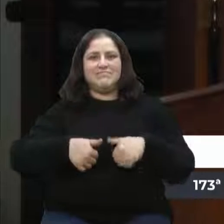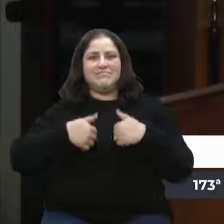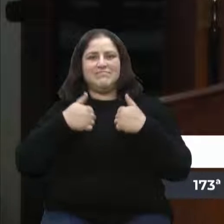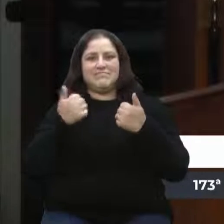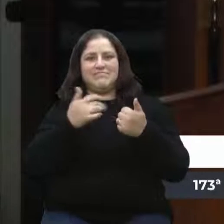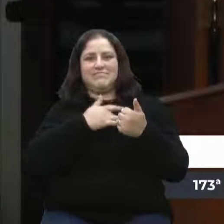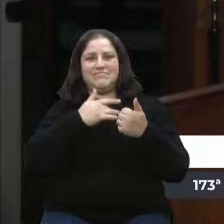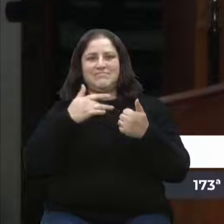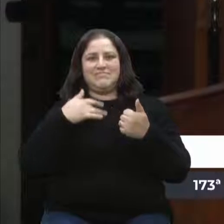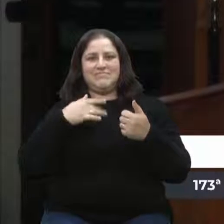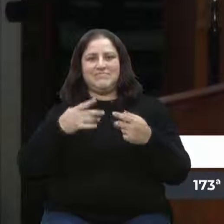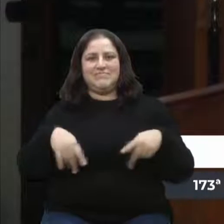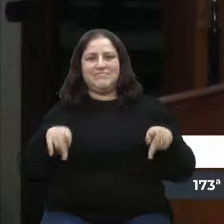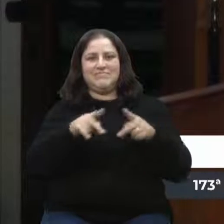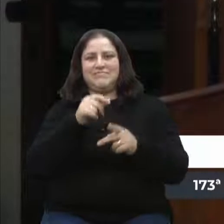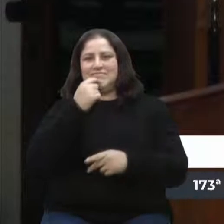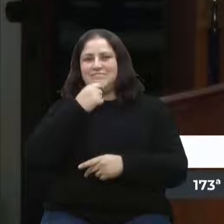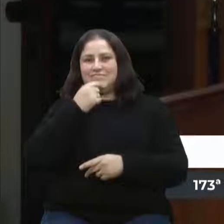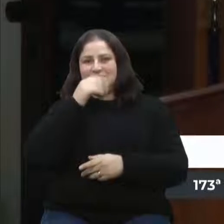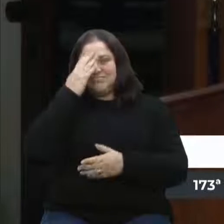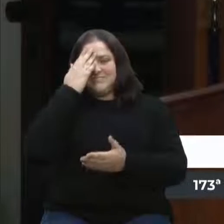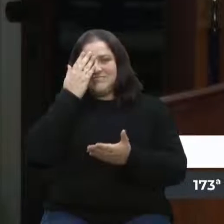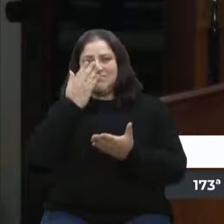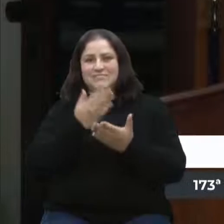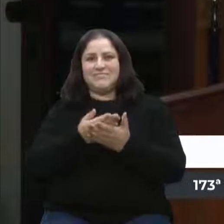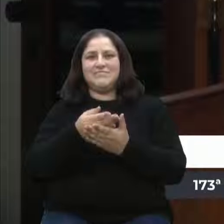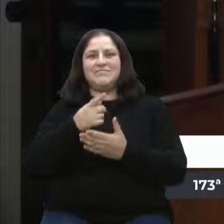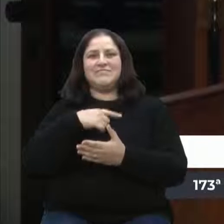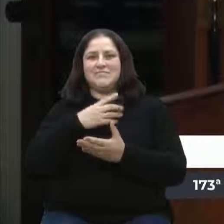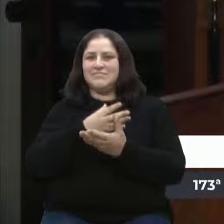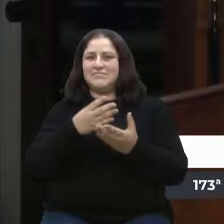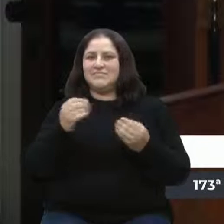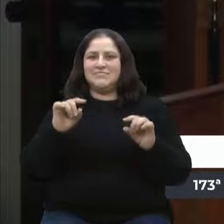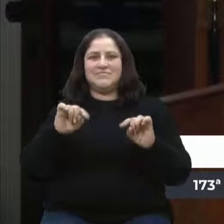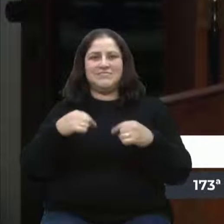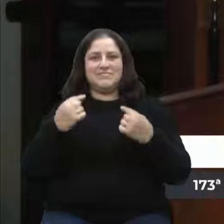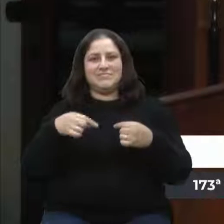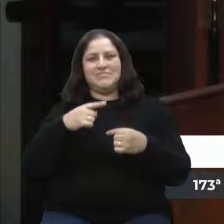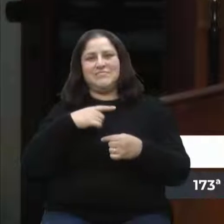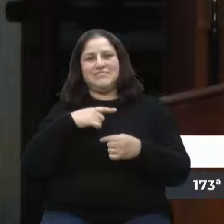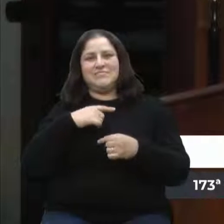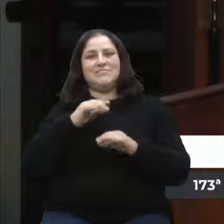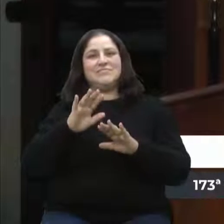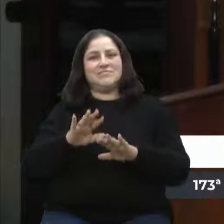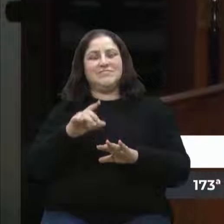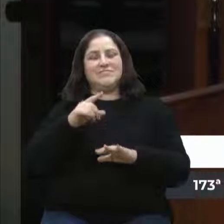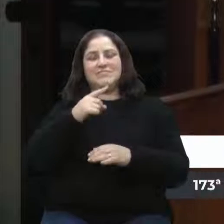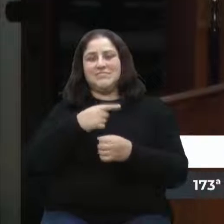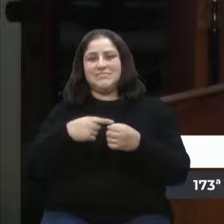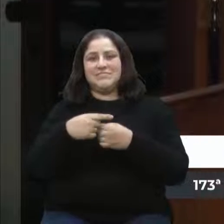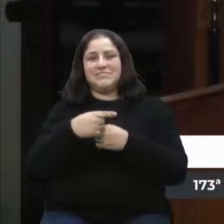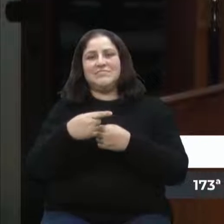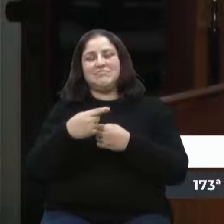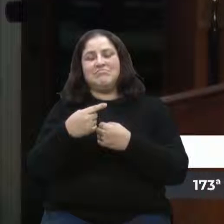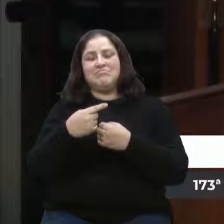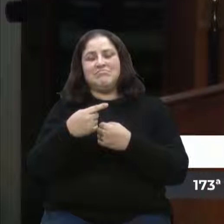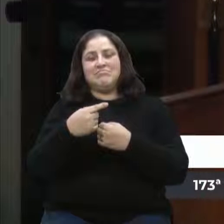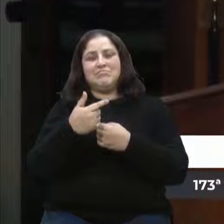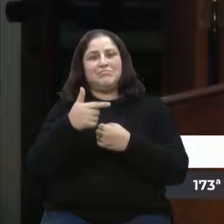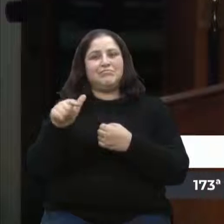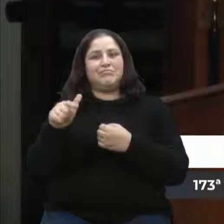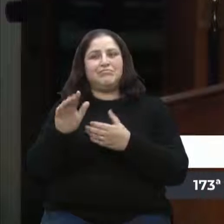a saúde da população caxiense. Sem dúvidas, temos muitos desafios ainda, mas o município não se furta em